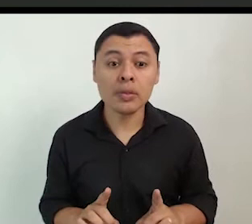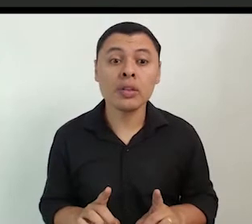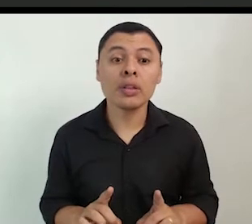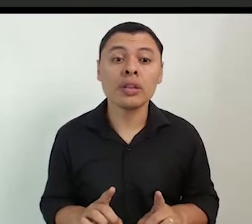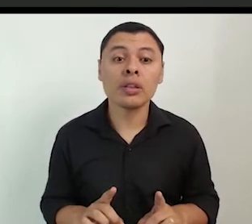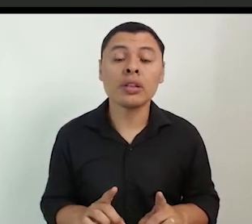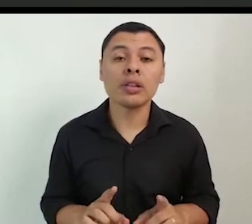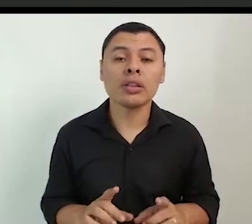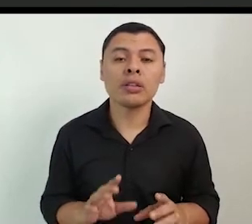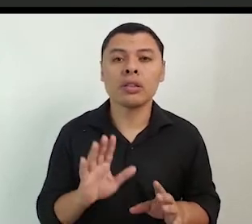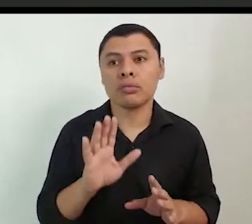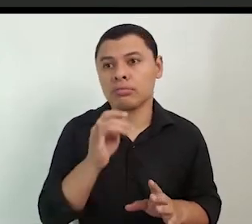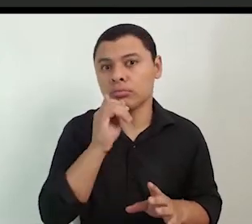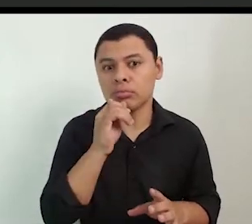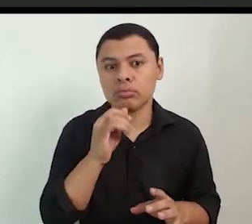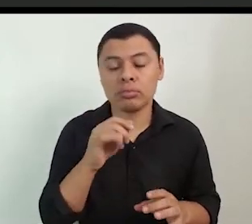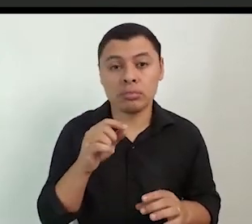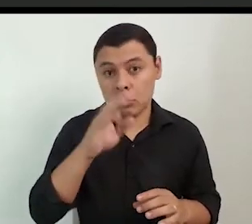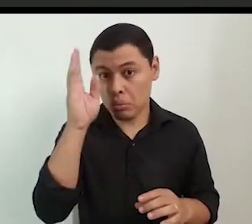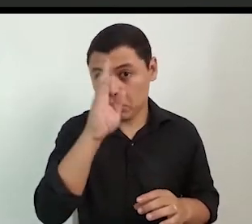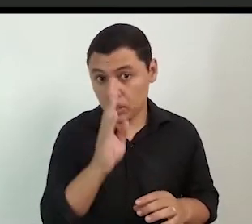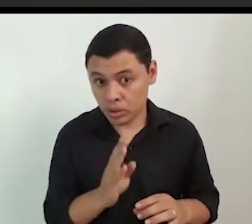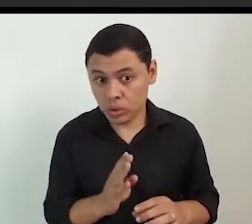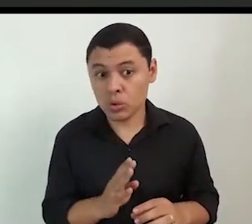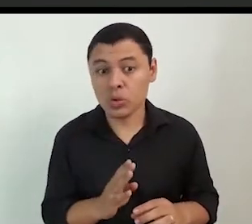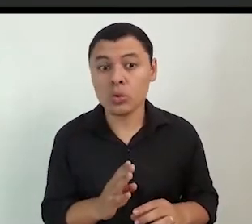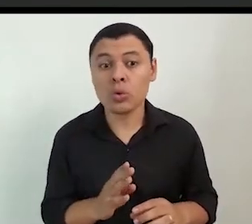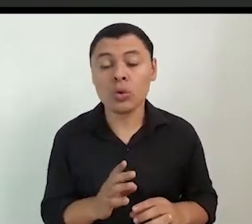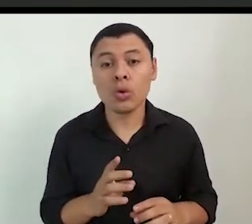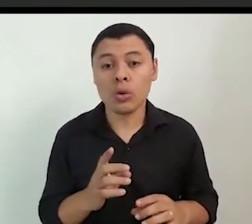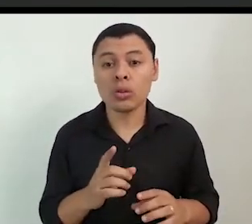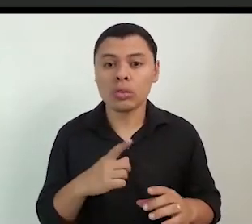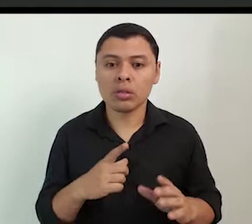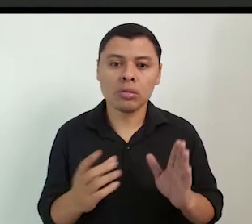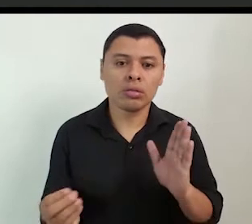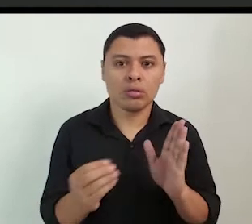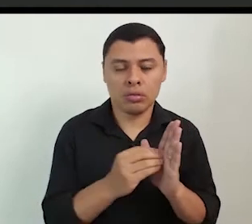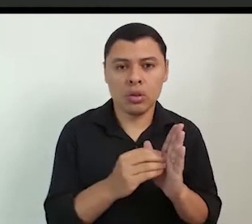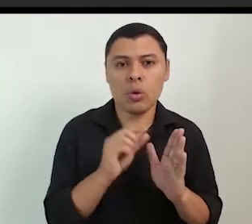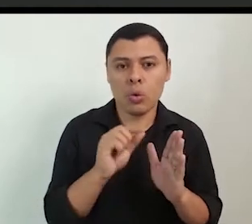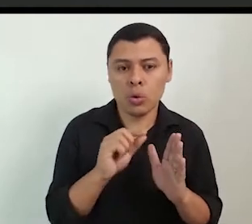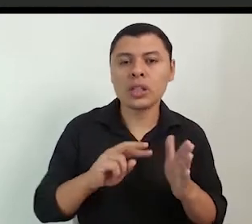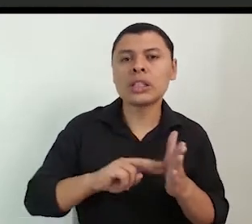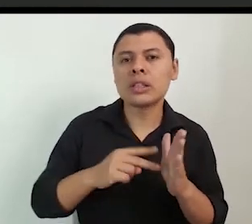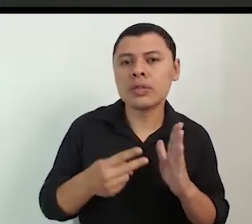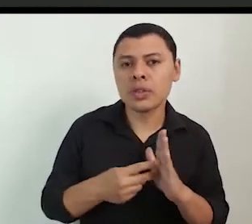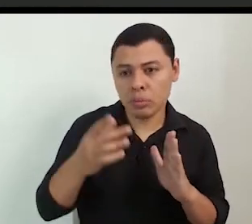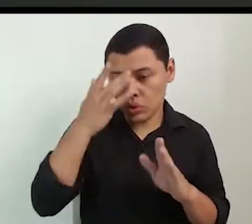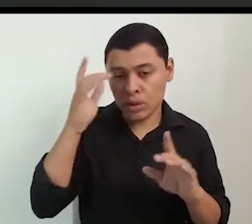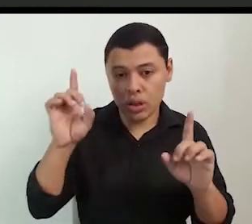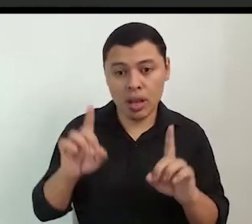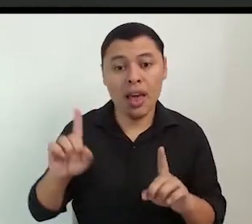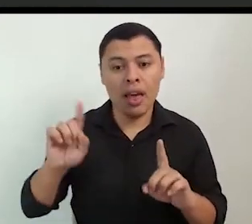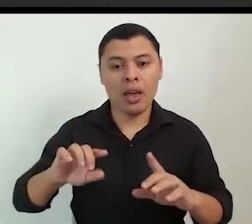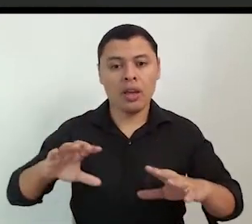no caso, no Brasil, como é definido, na verdade, essa definição vem da Convenção, né, de